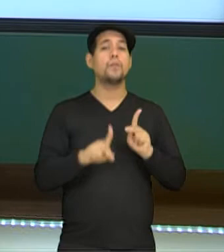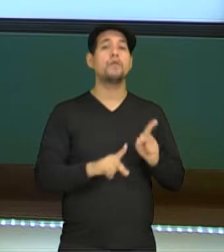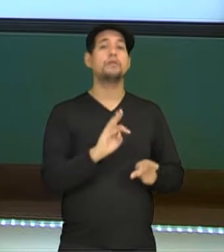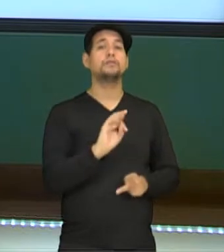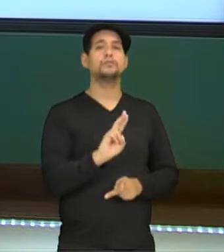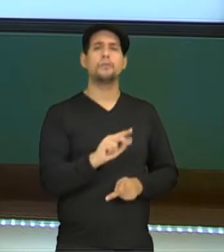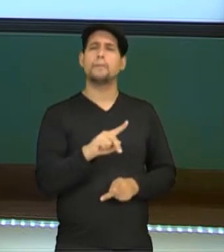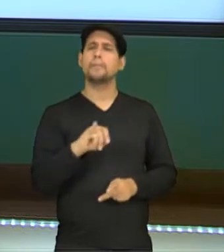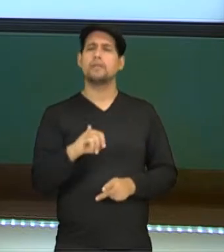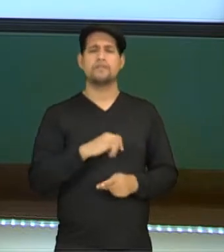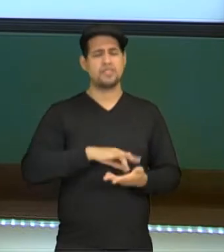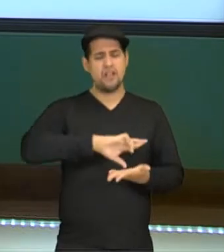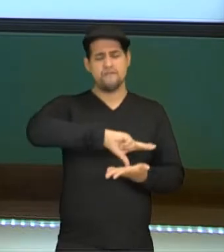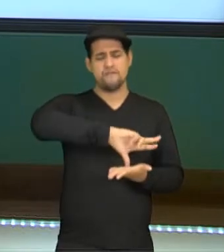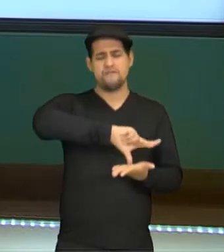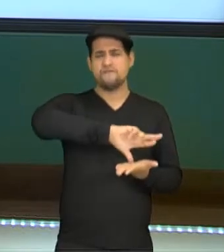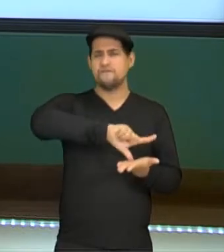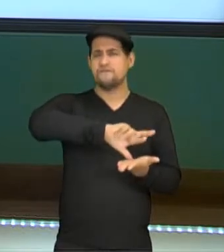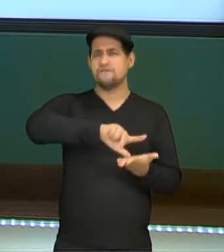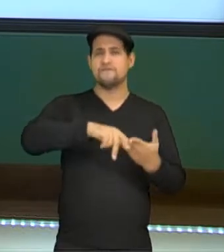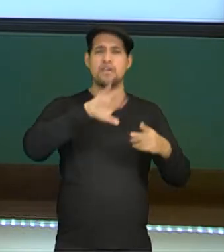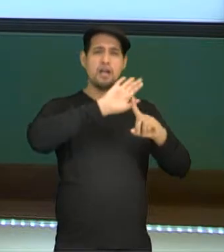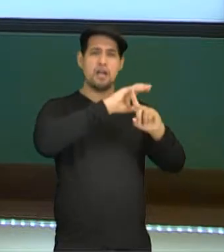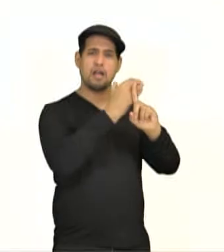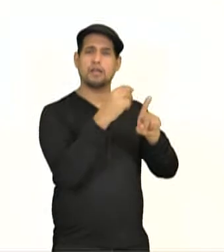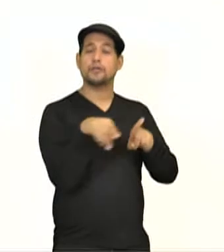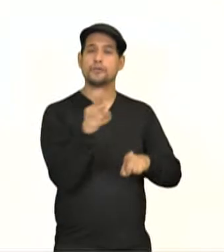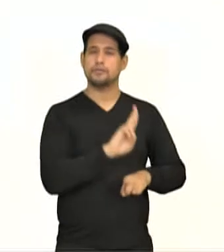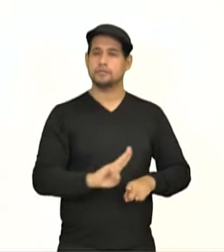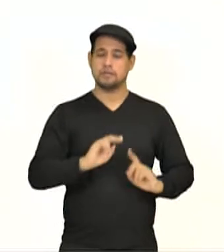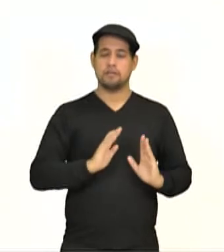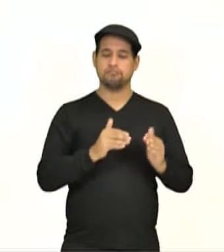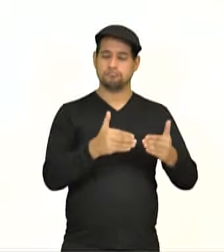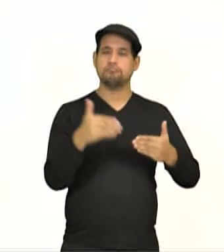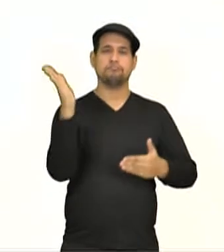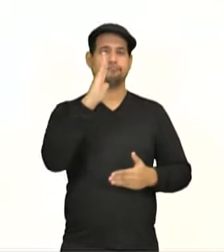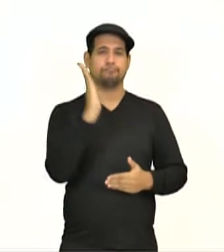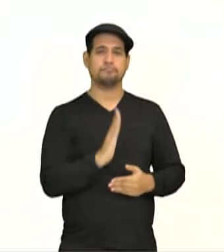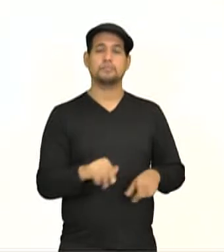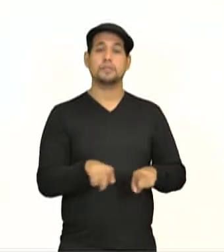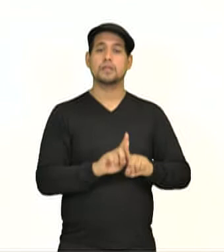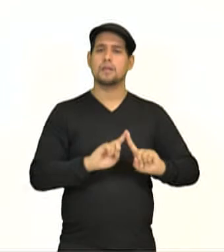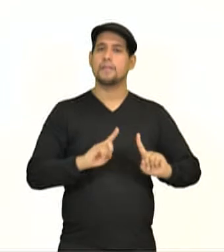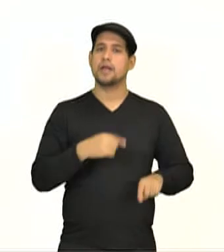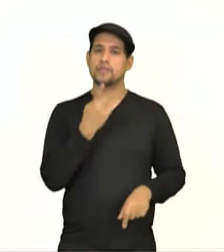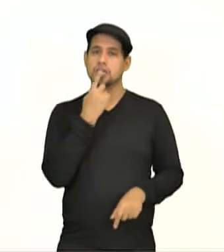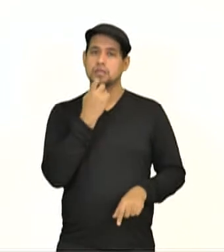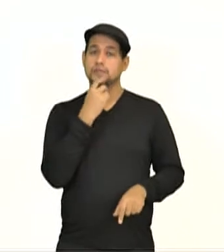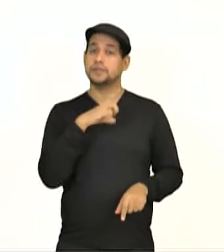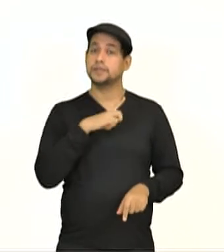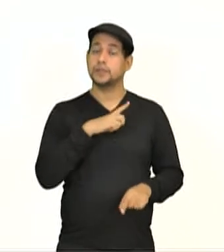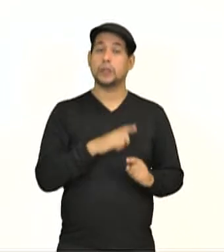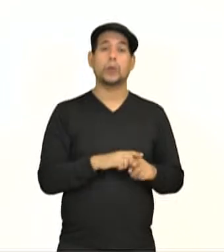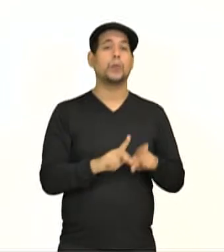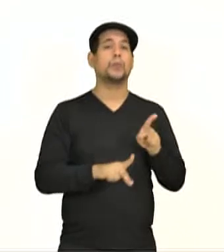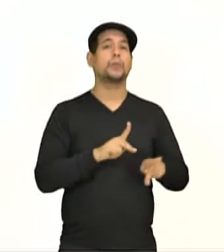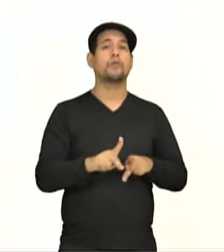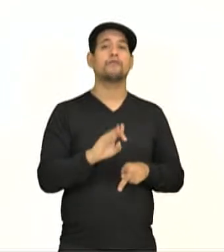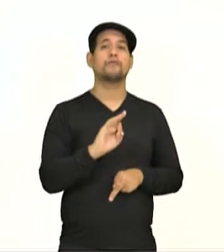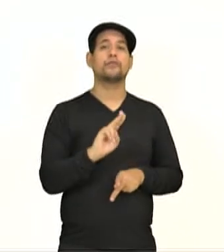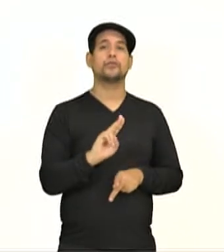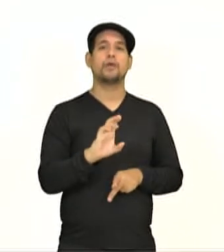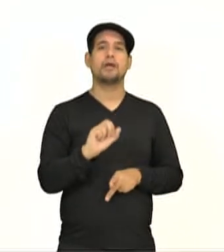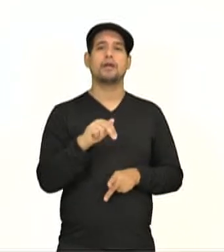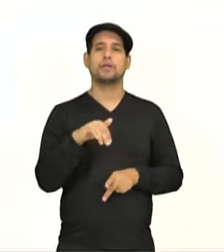Então, eram várias etnias que ocupavam o território brasileiro, né? Aqui em vermelho os povos tucanos, né? E nós vamos